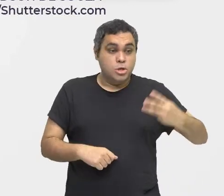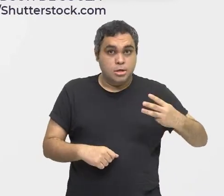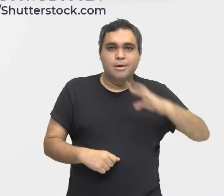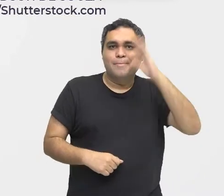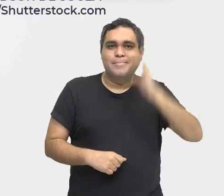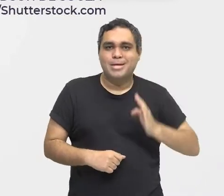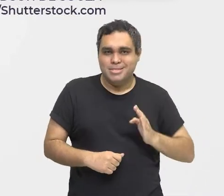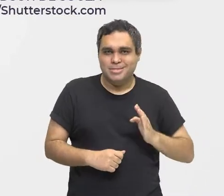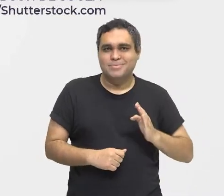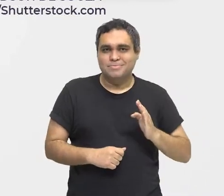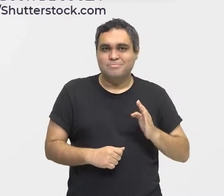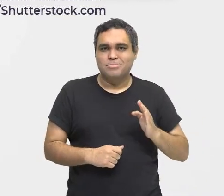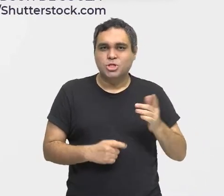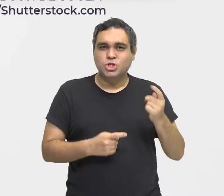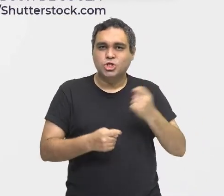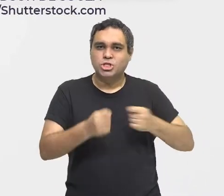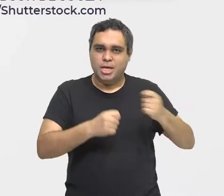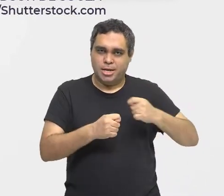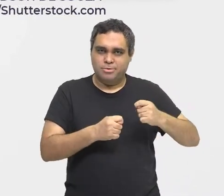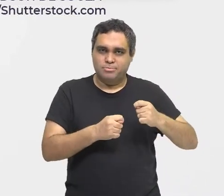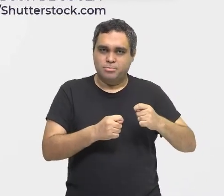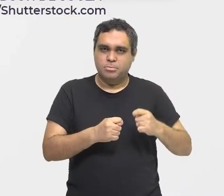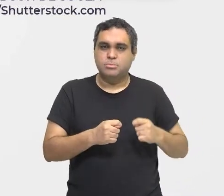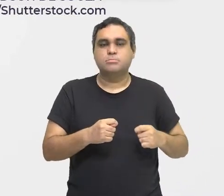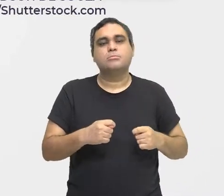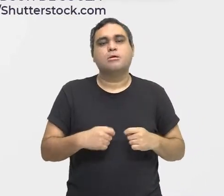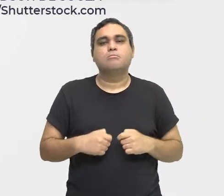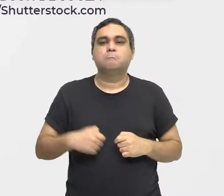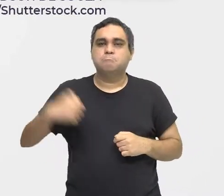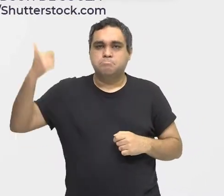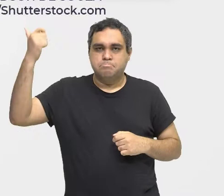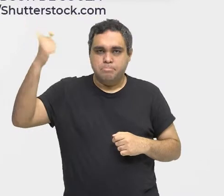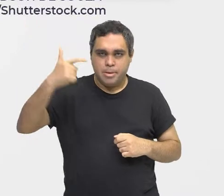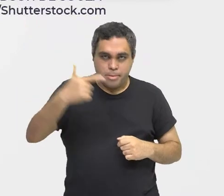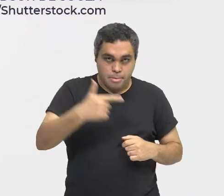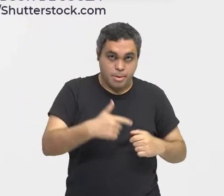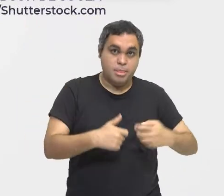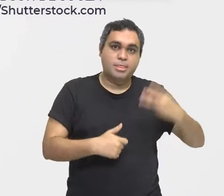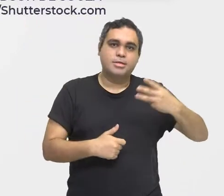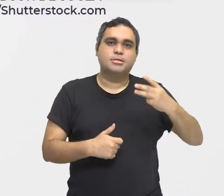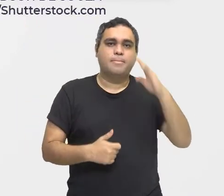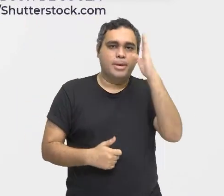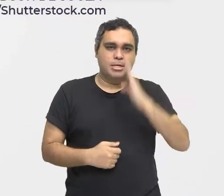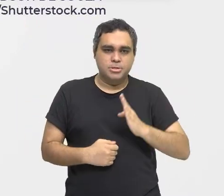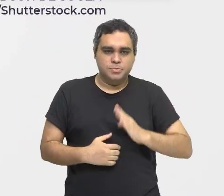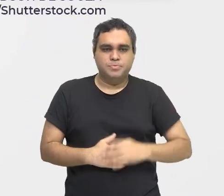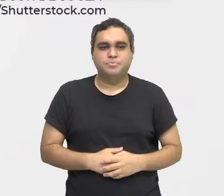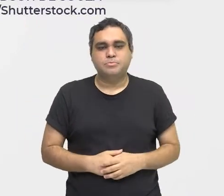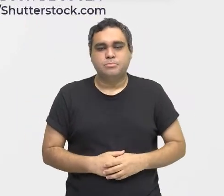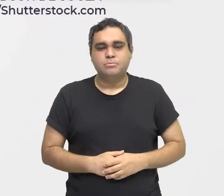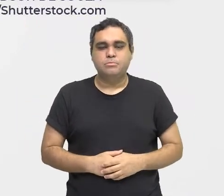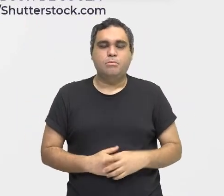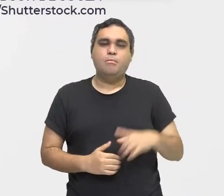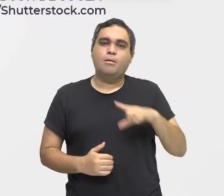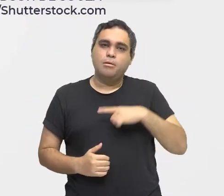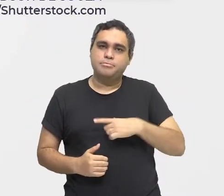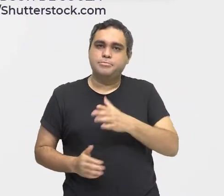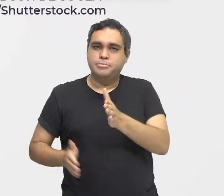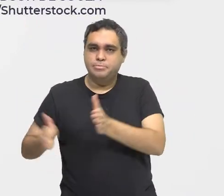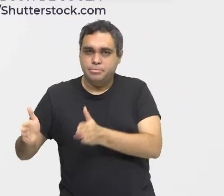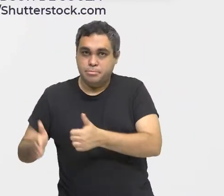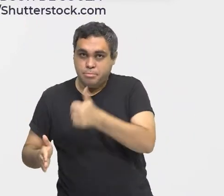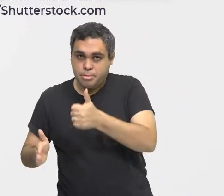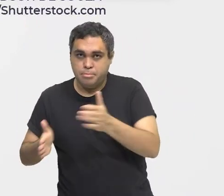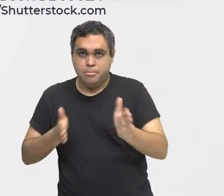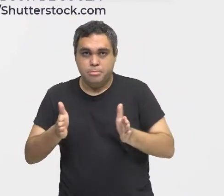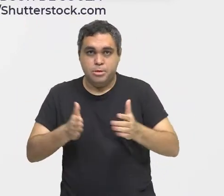verificado através do Produto Interno Bruto, que vai ser a soma da nossa economia, tanto com o setor primário, secundário e terciário.